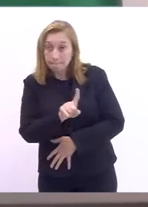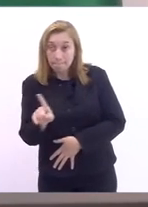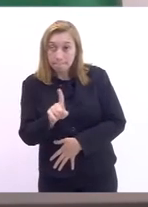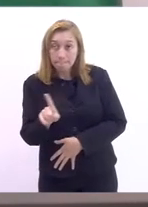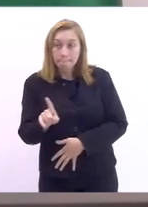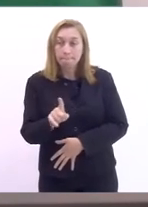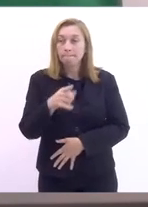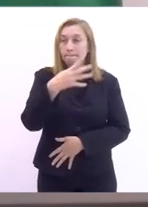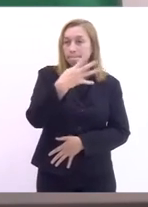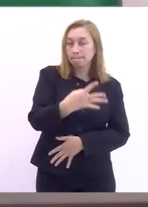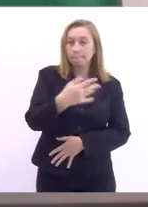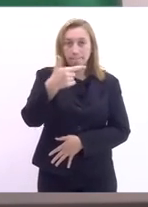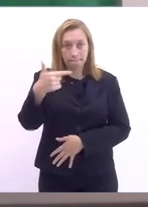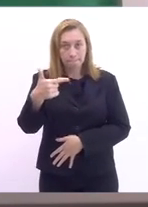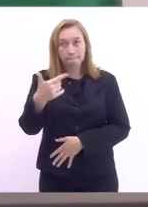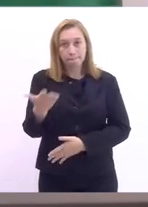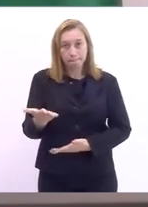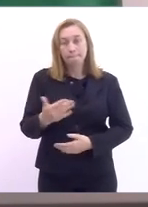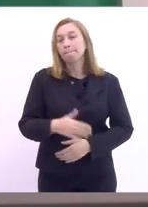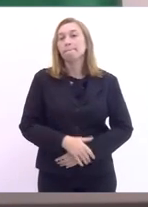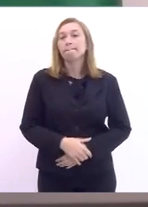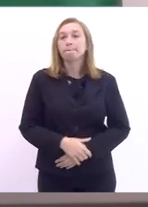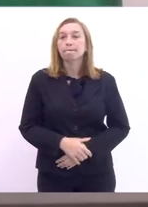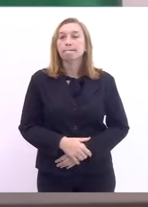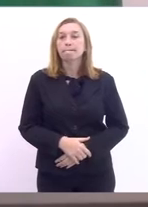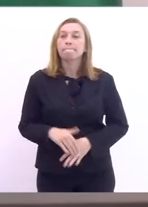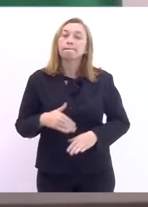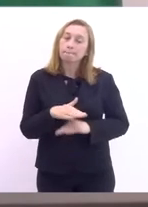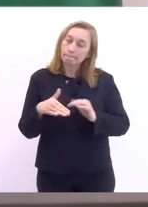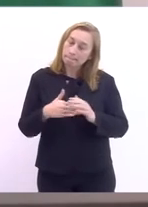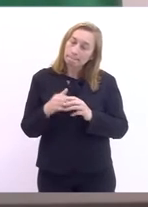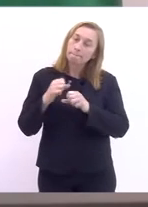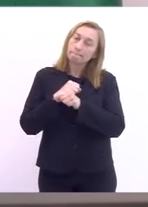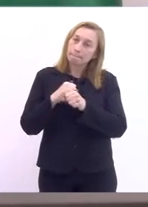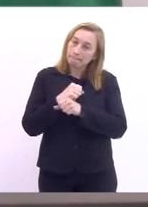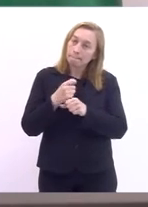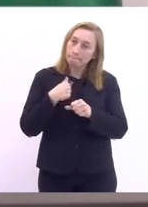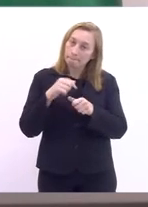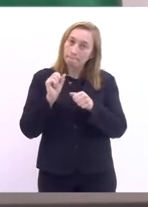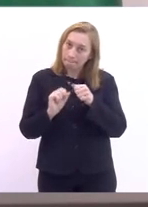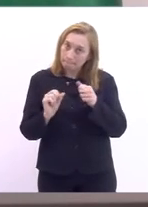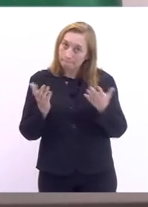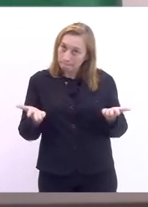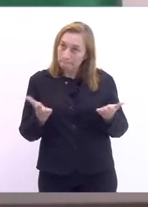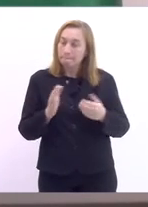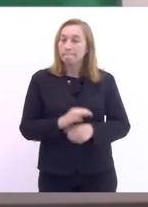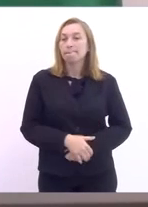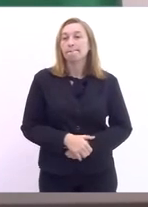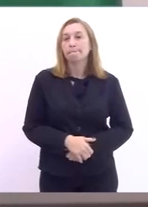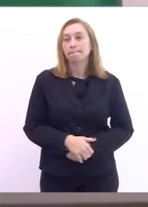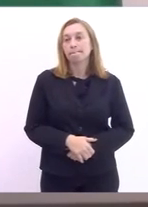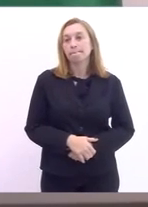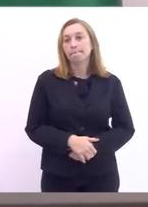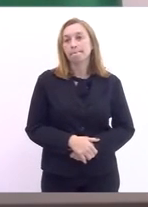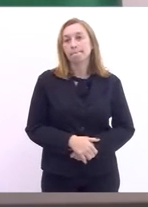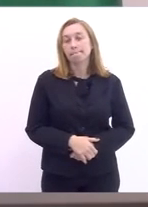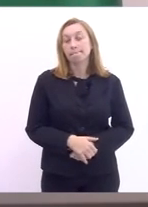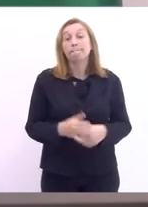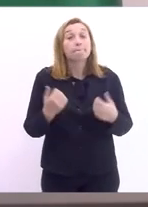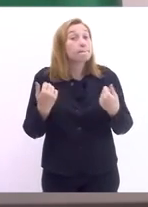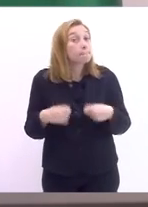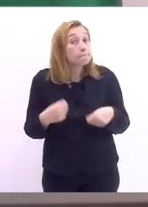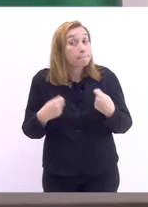emenda 42, né? Que todos os anos o faço. É a